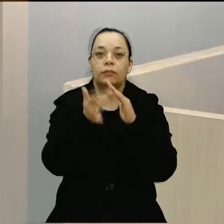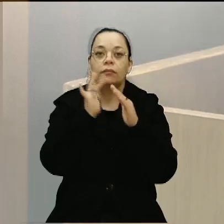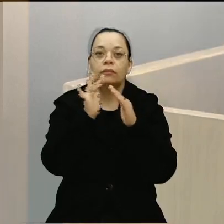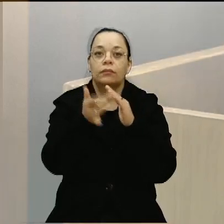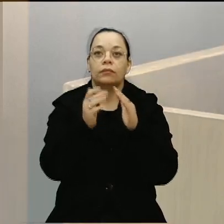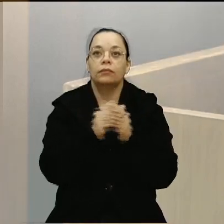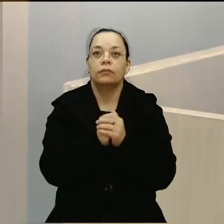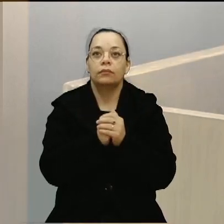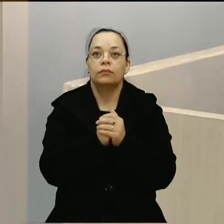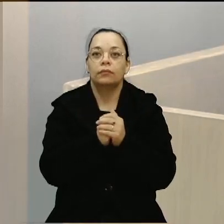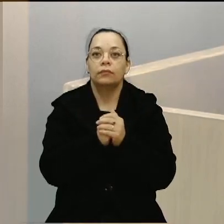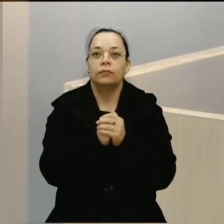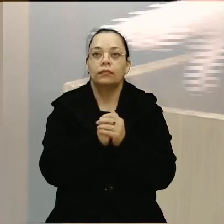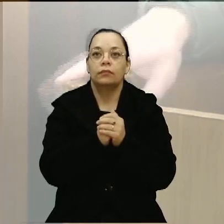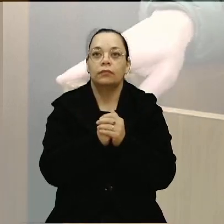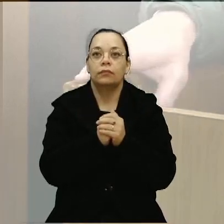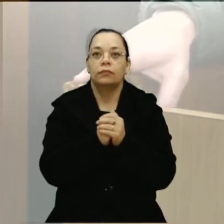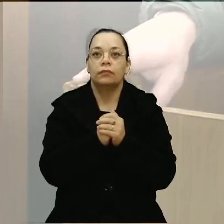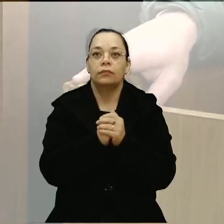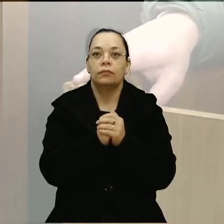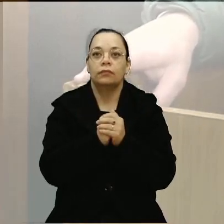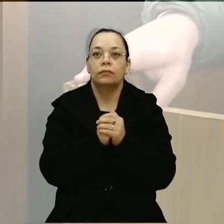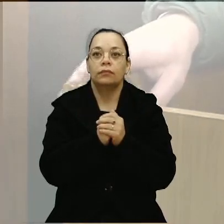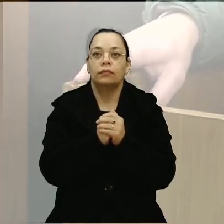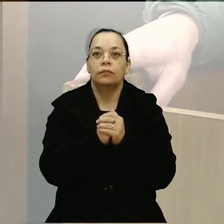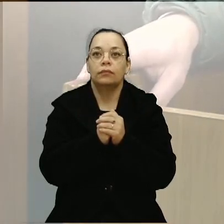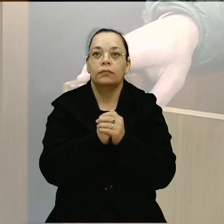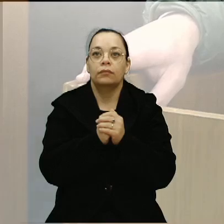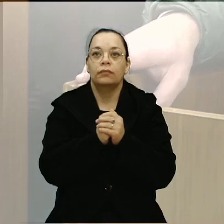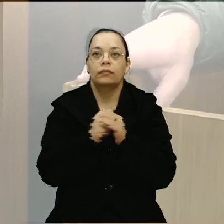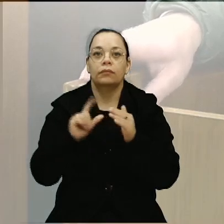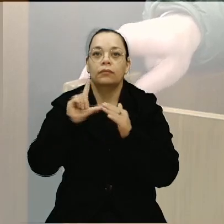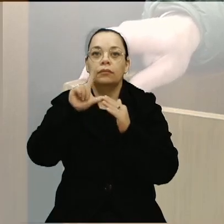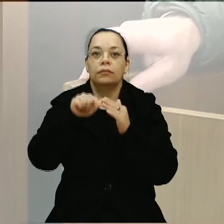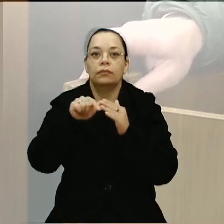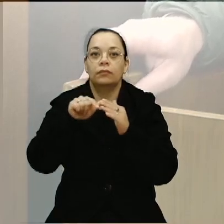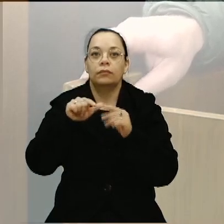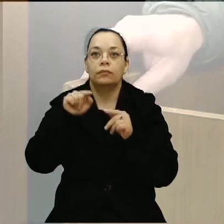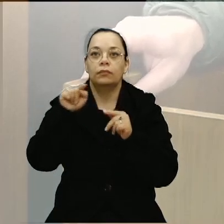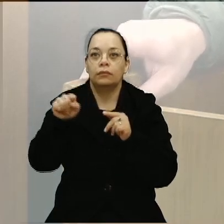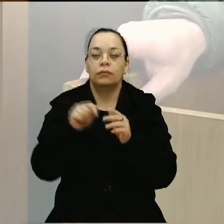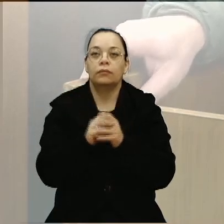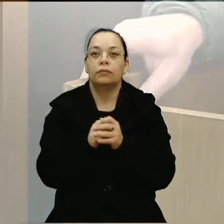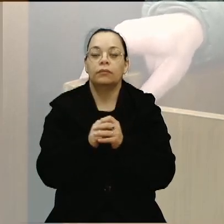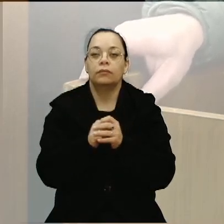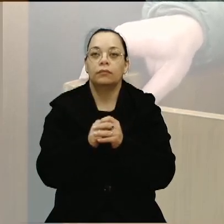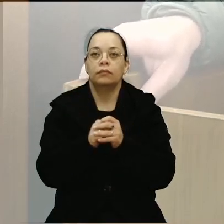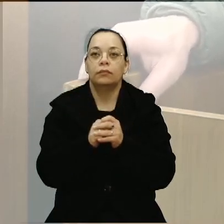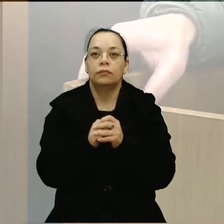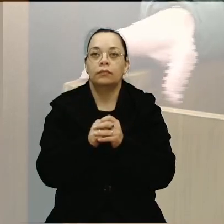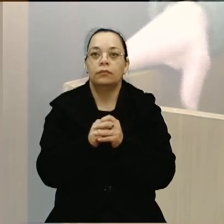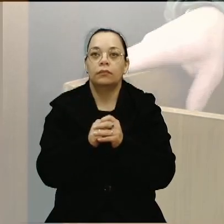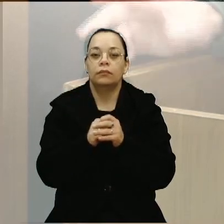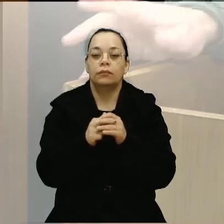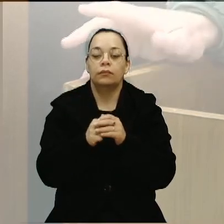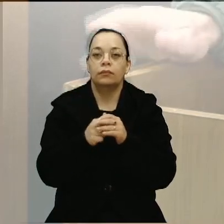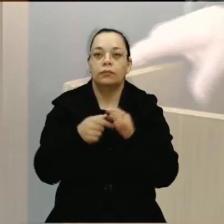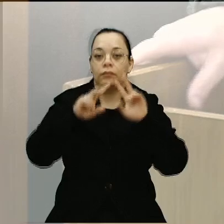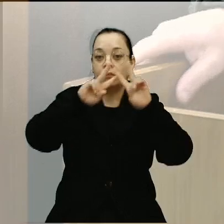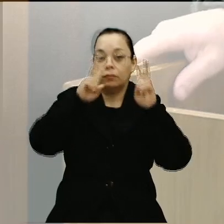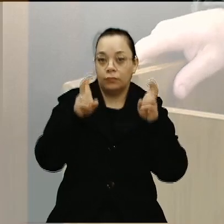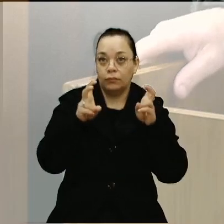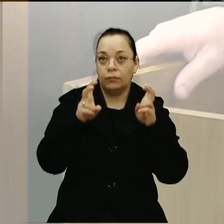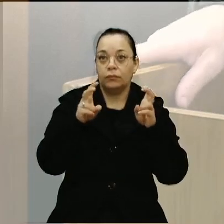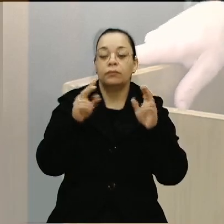Se possível, uma parte. Logo em seguida, lhe passo. Quero, antes de entrar no meu assunto, que também